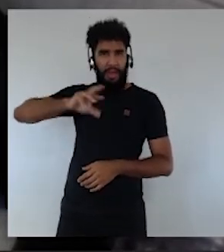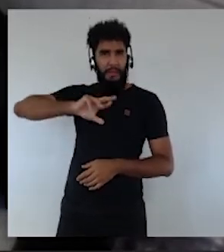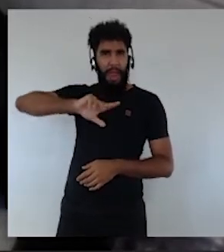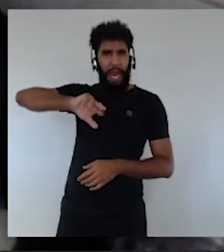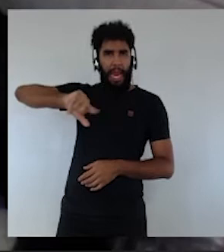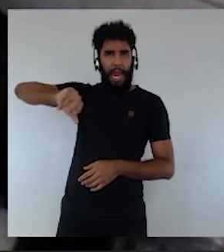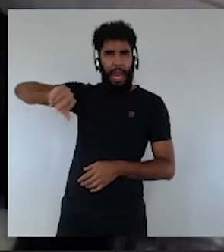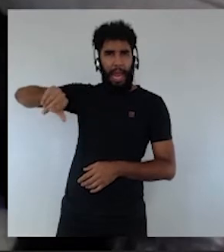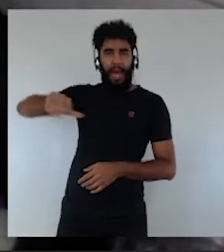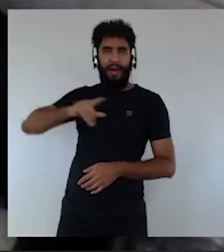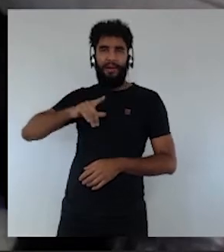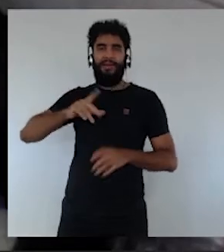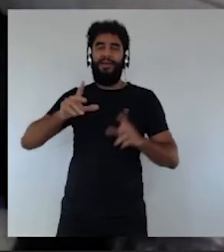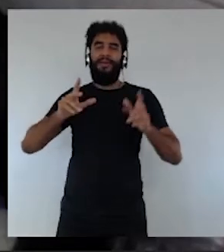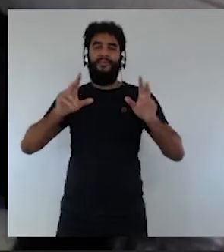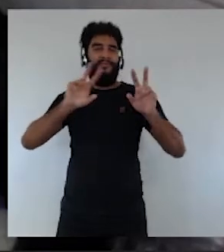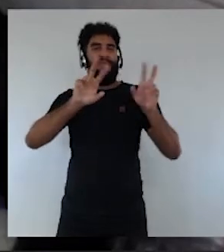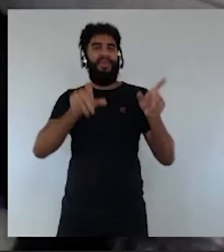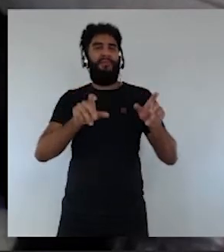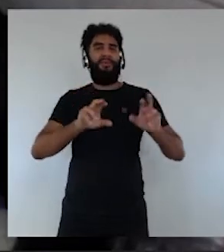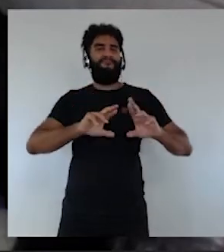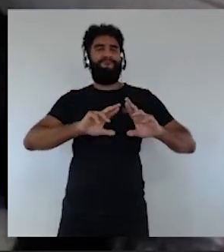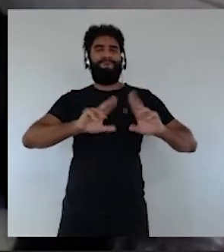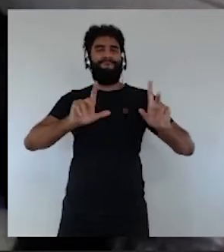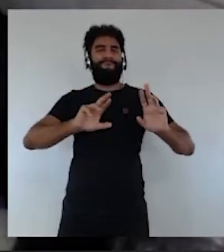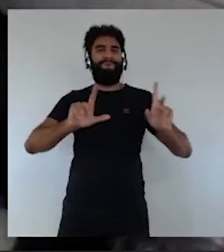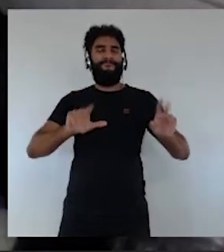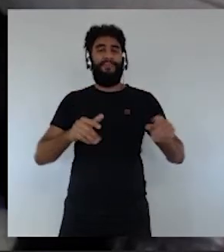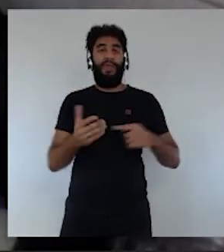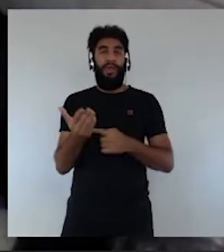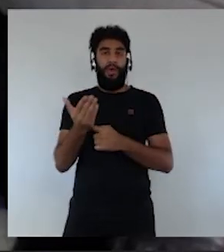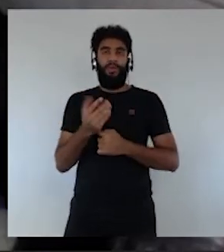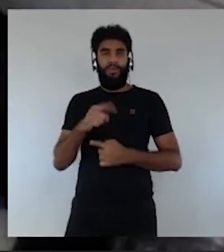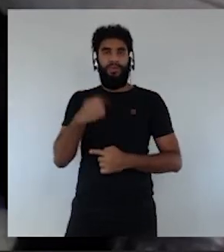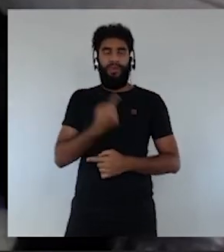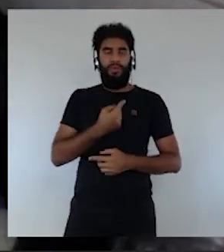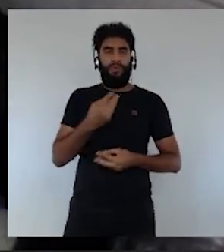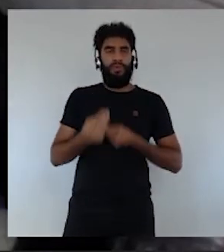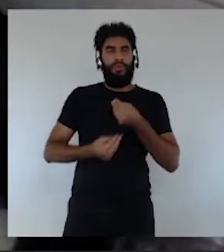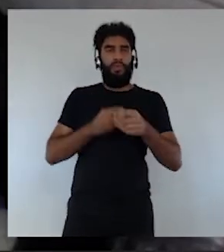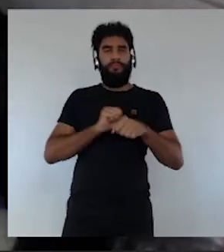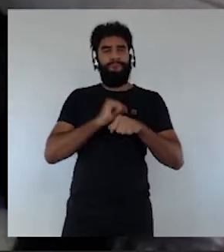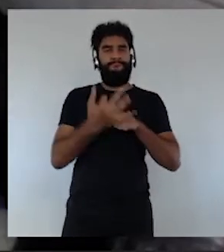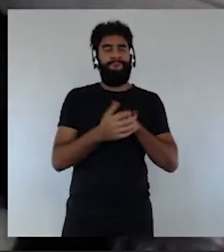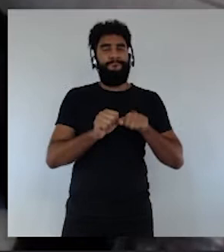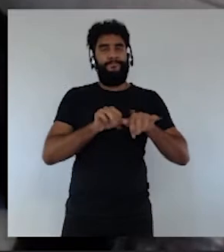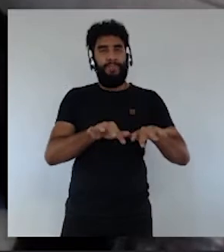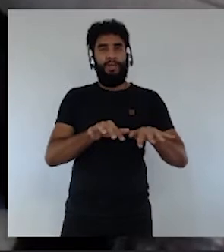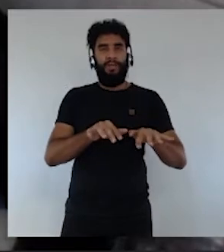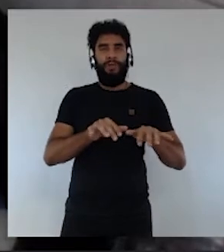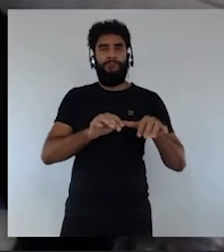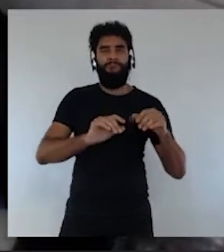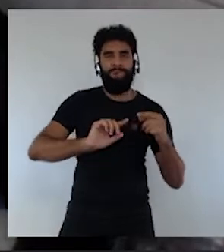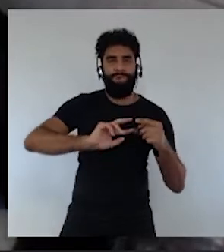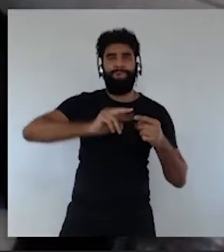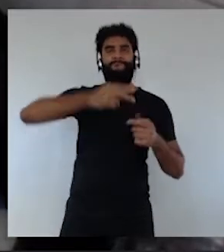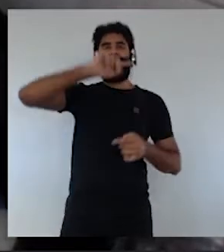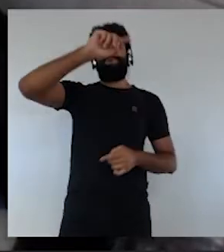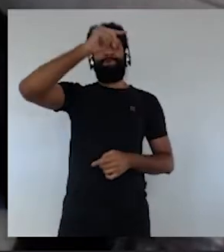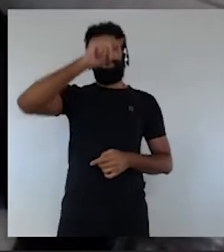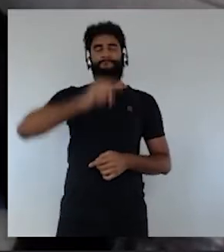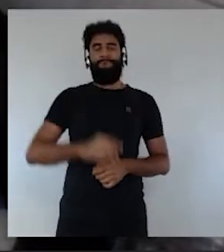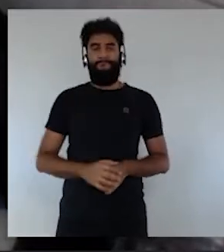tratam dos temas mais variados para nos auxiliar no combate, no ultrapassar esse momento,